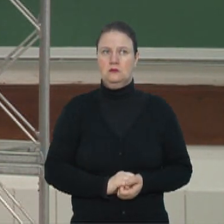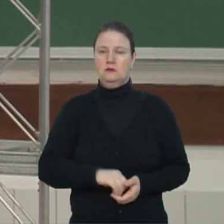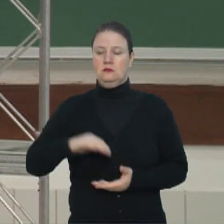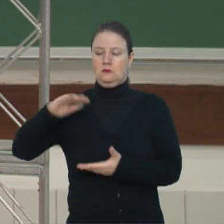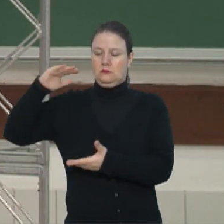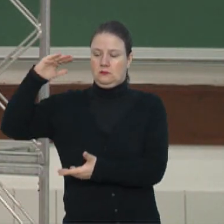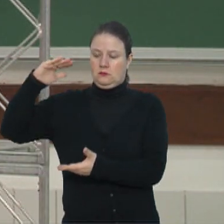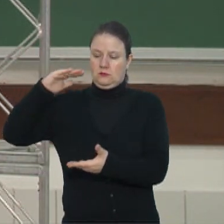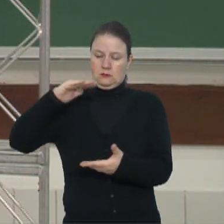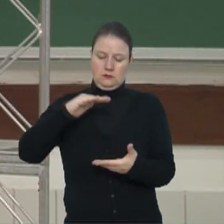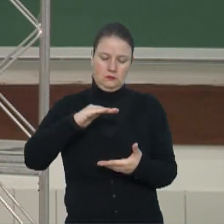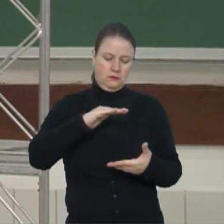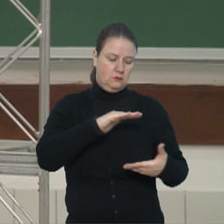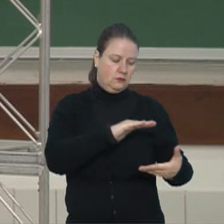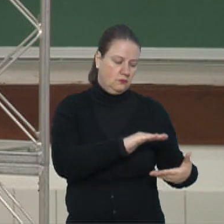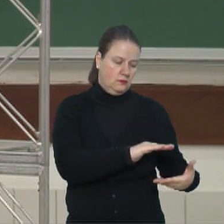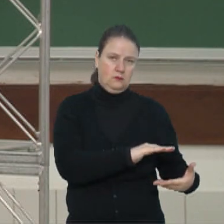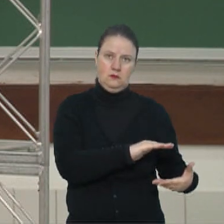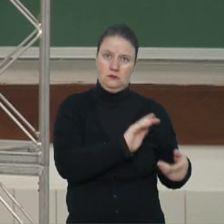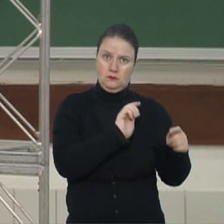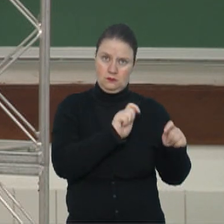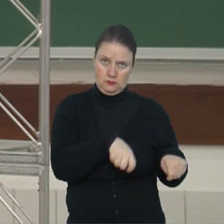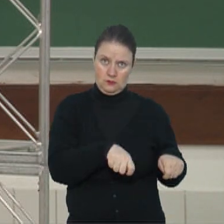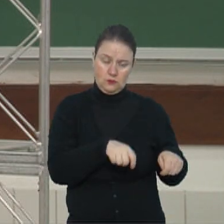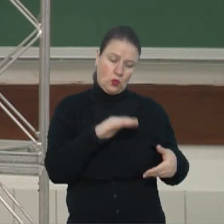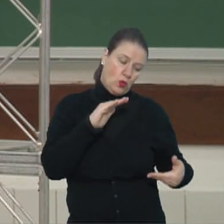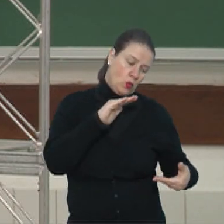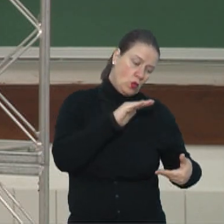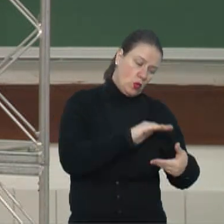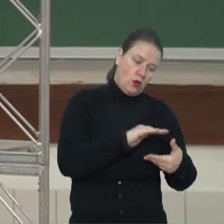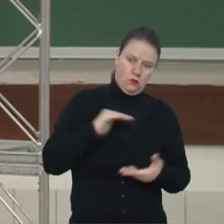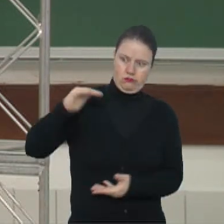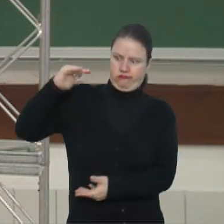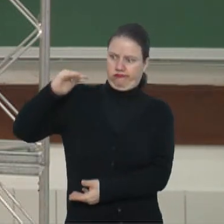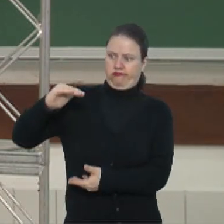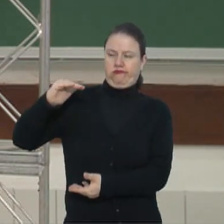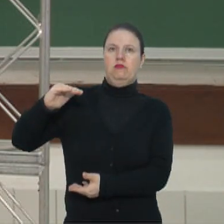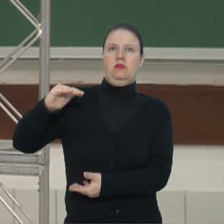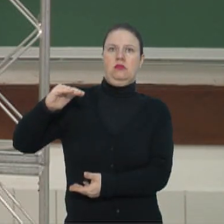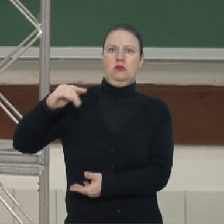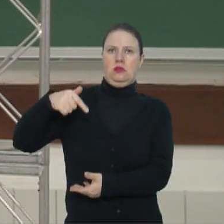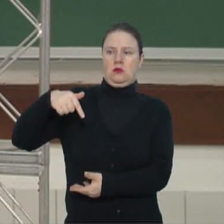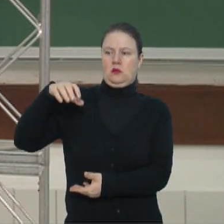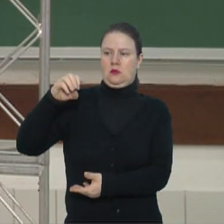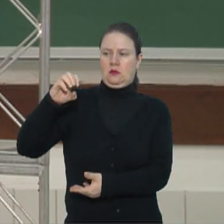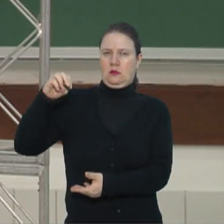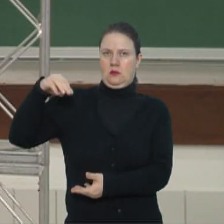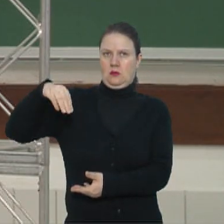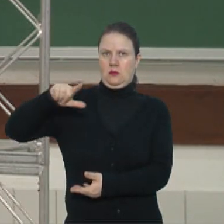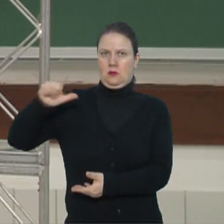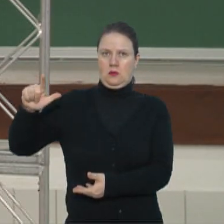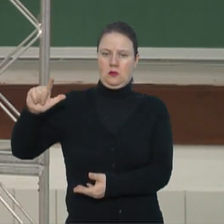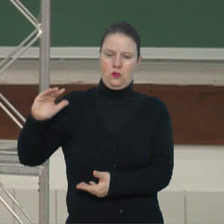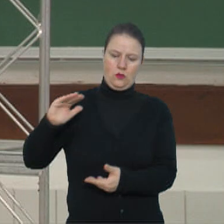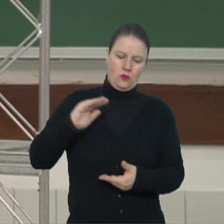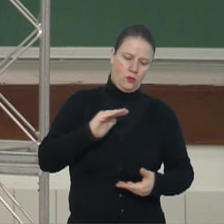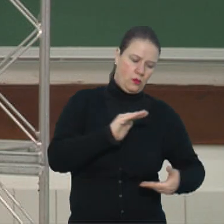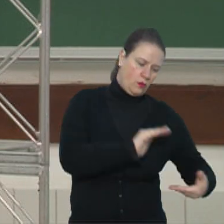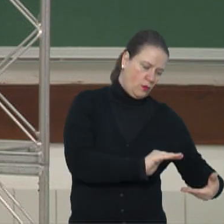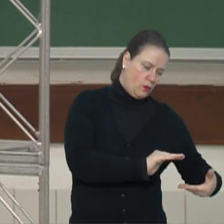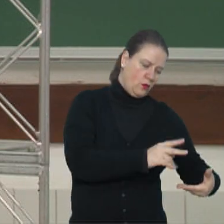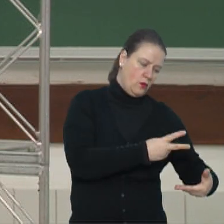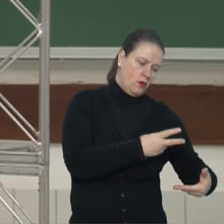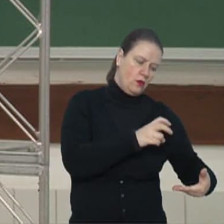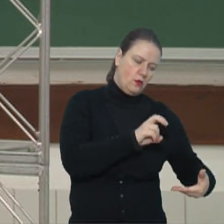os três tamanhos de refrigerante. Você pode diminuir, ao invés de tomar um refrigerante de 700 ml, tome um de